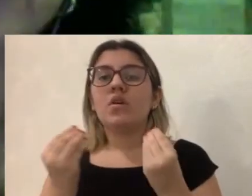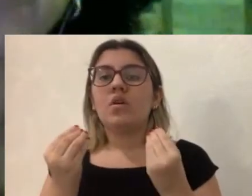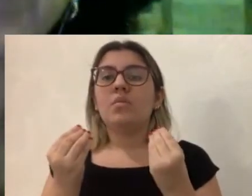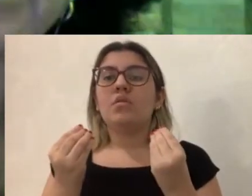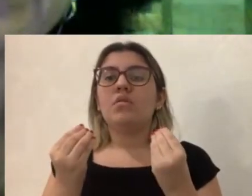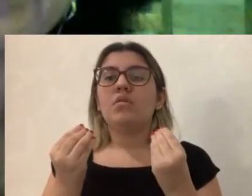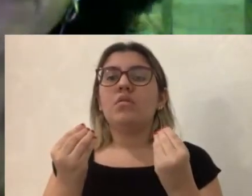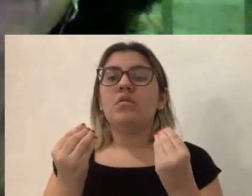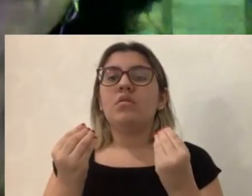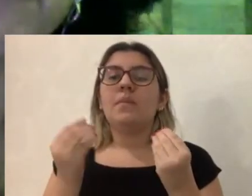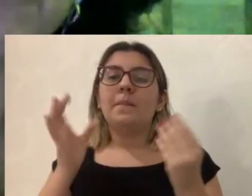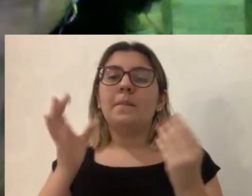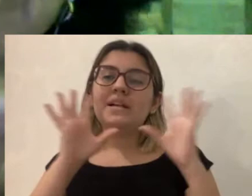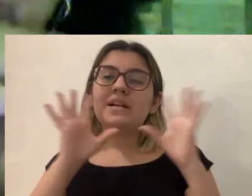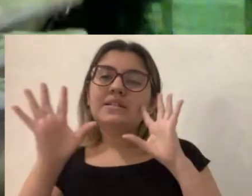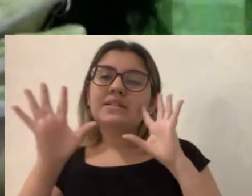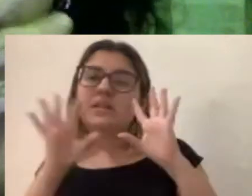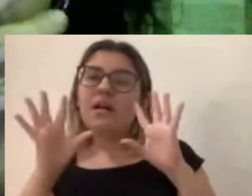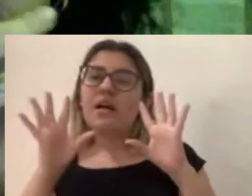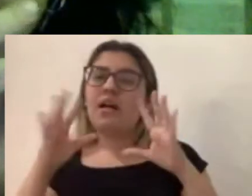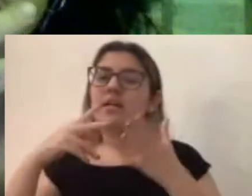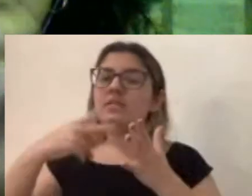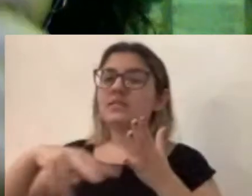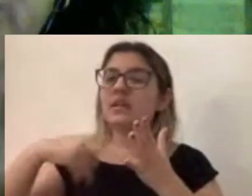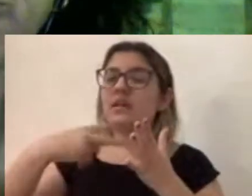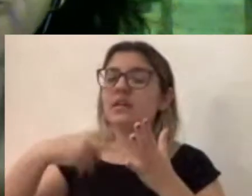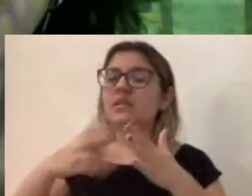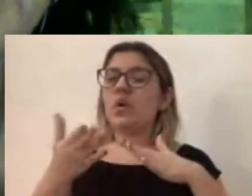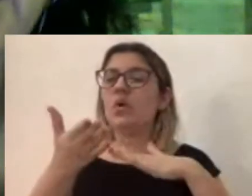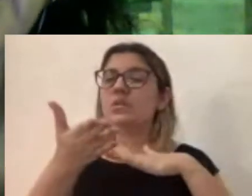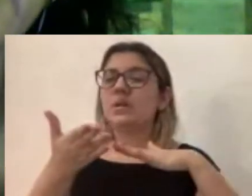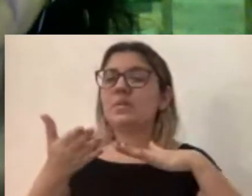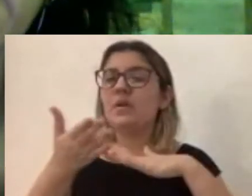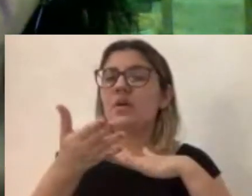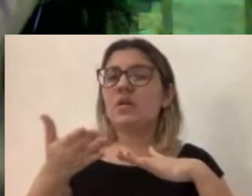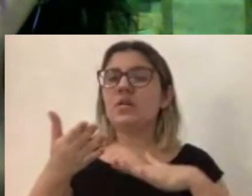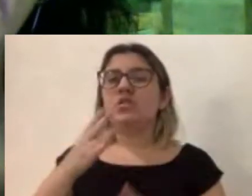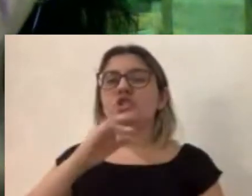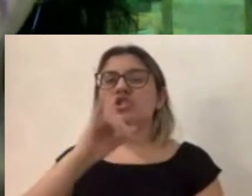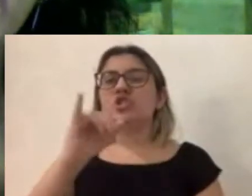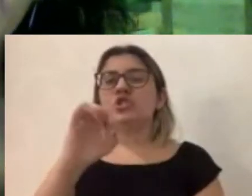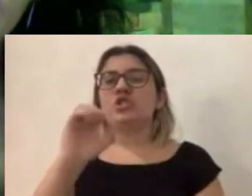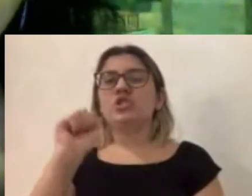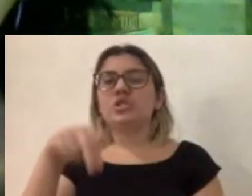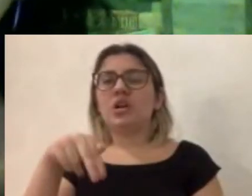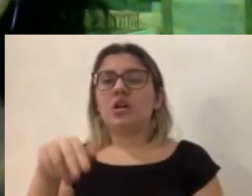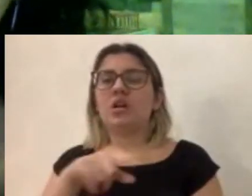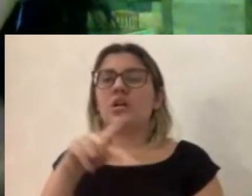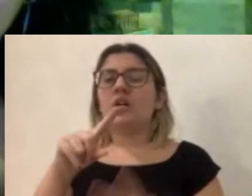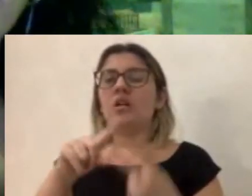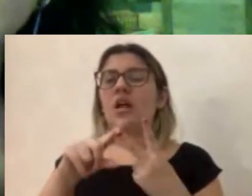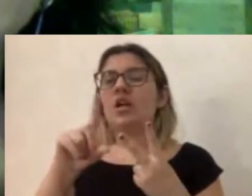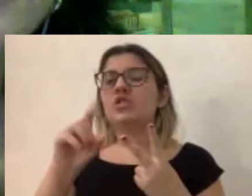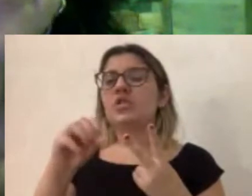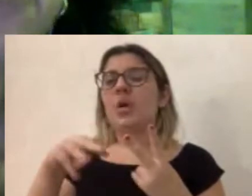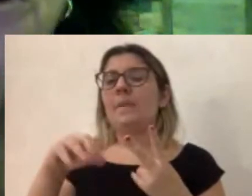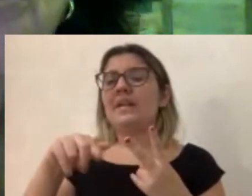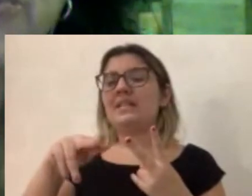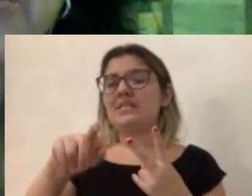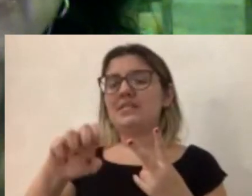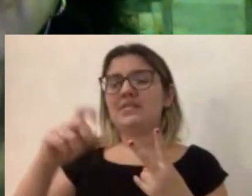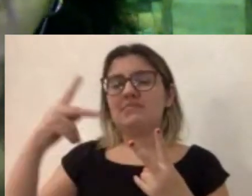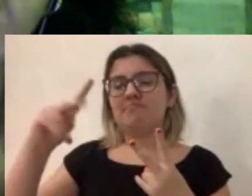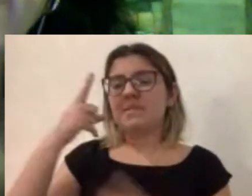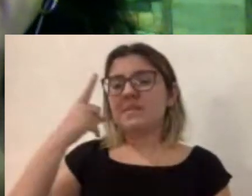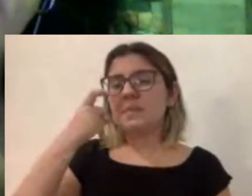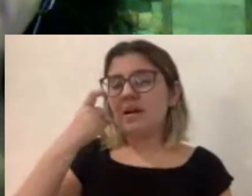muito conectada com, eu acho, né, em termos de pensar a dança contemporânea, com o Jerome Bell, com